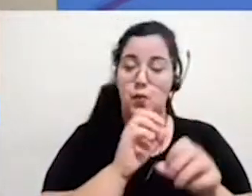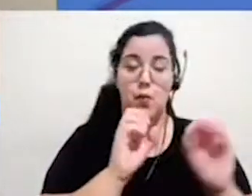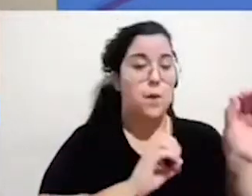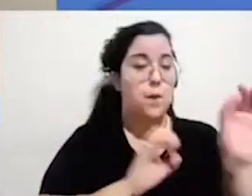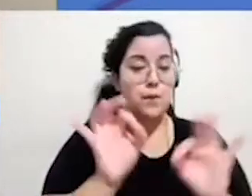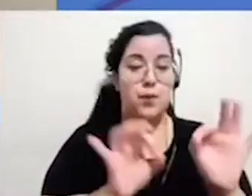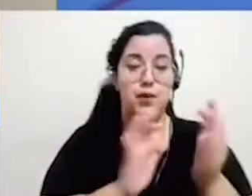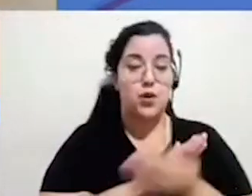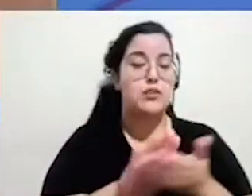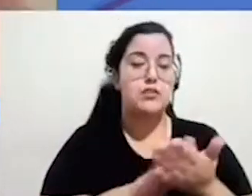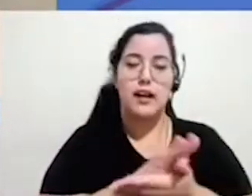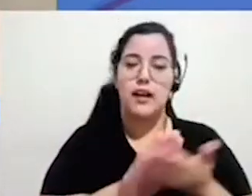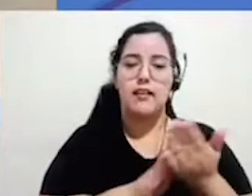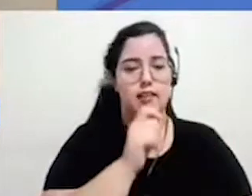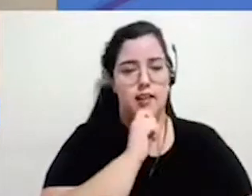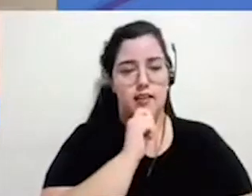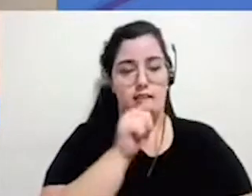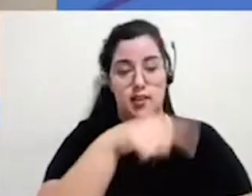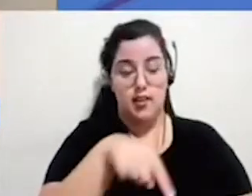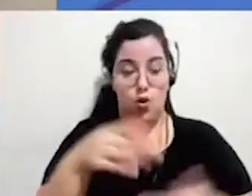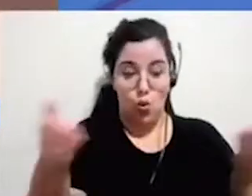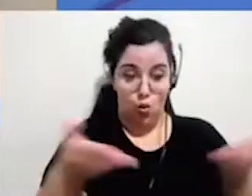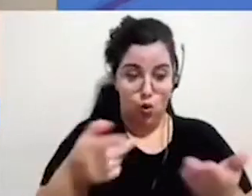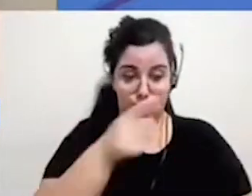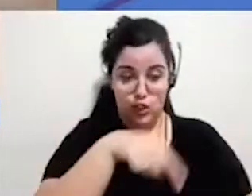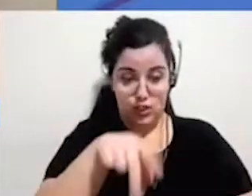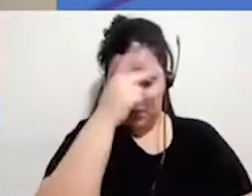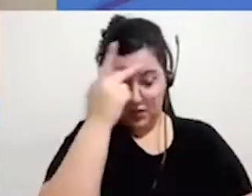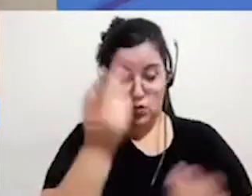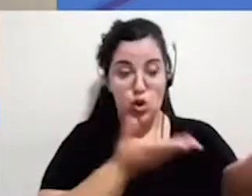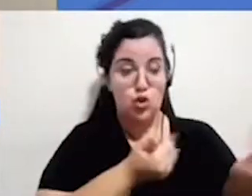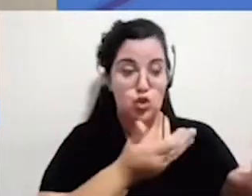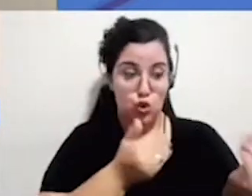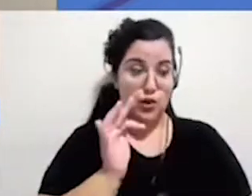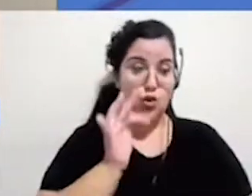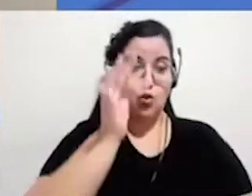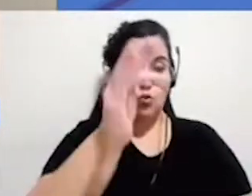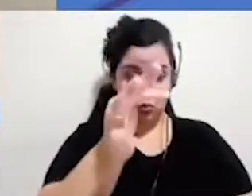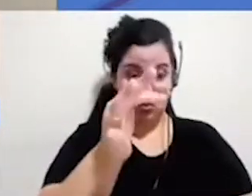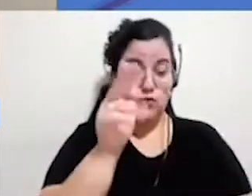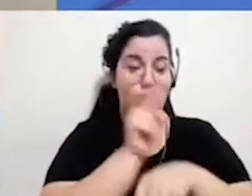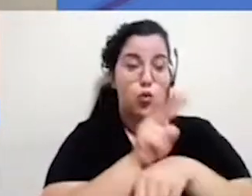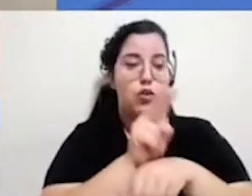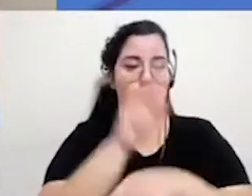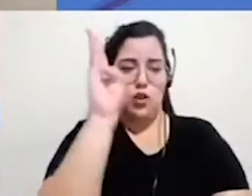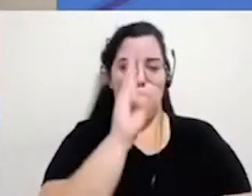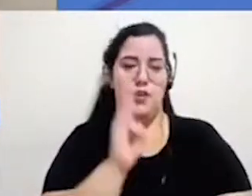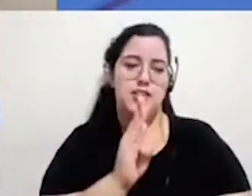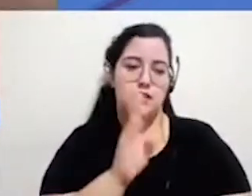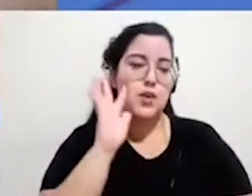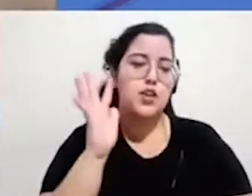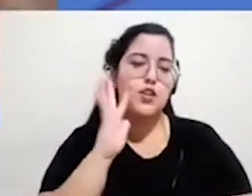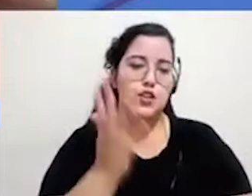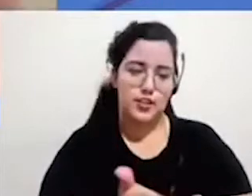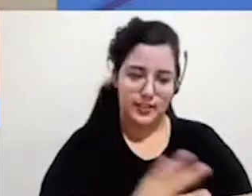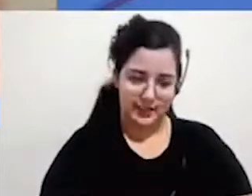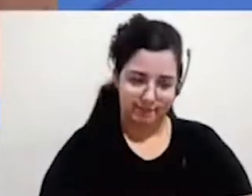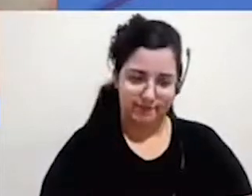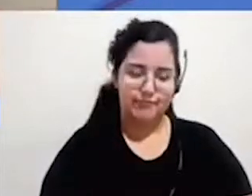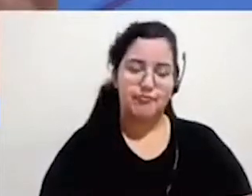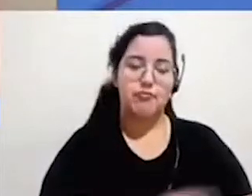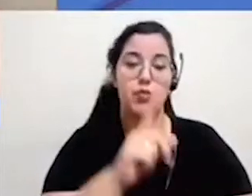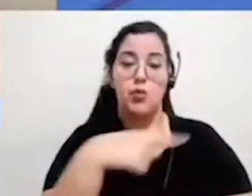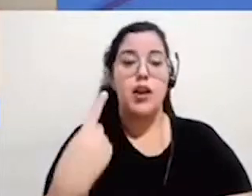jovens de hoje serão os adultos daqui a 20 anos que vão tomar conta do país, né? Eles estão... nós estamos